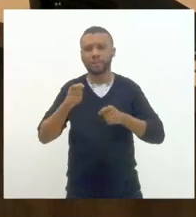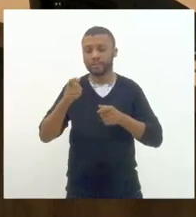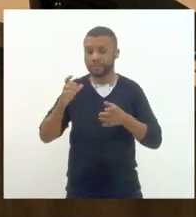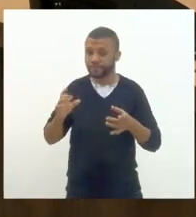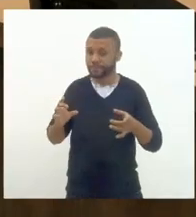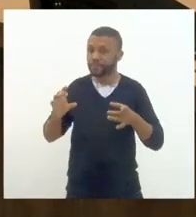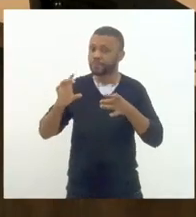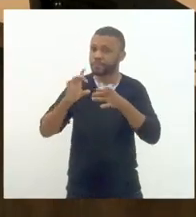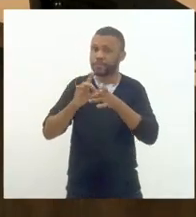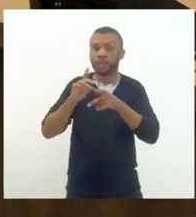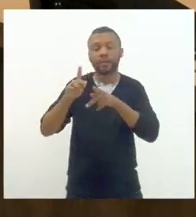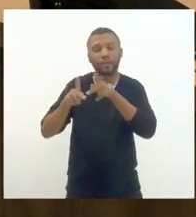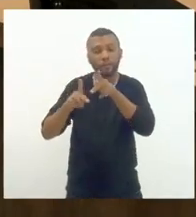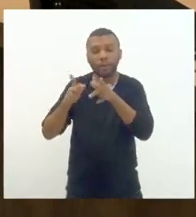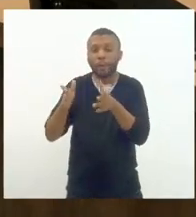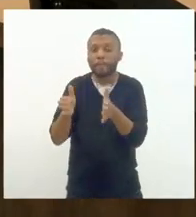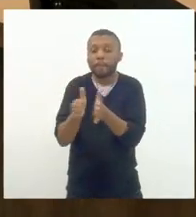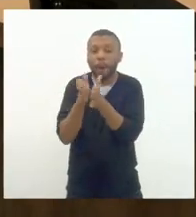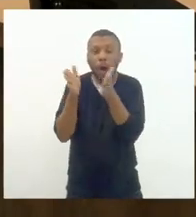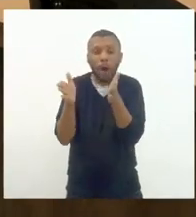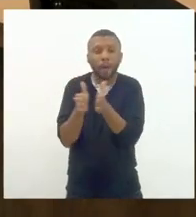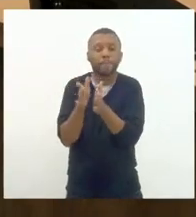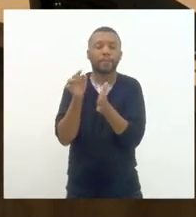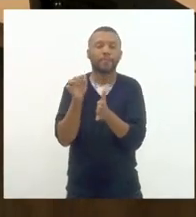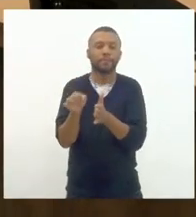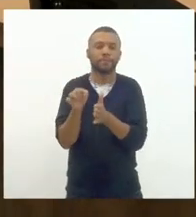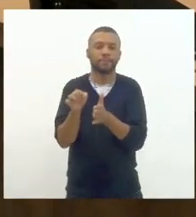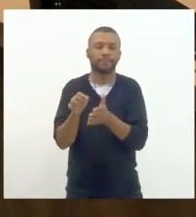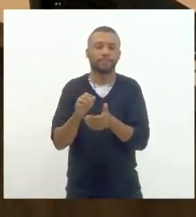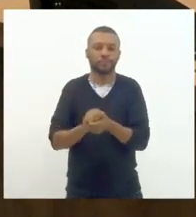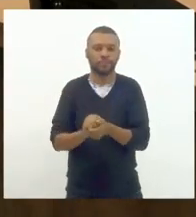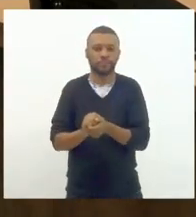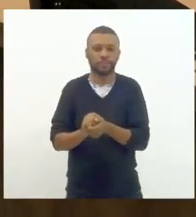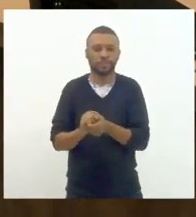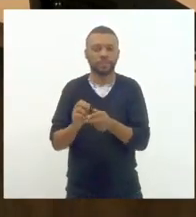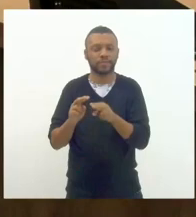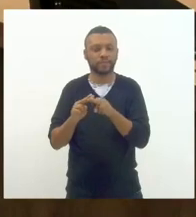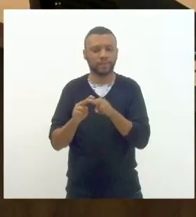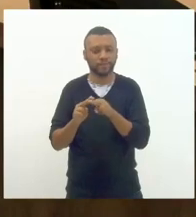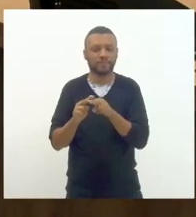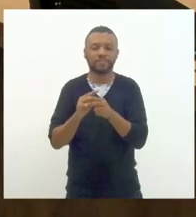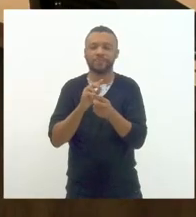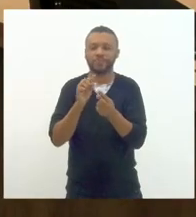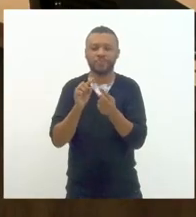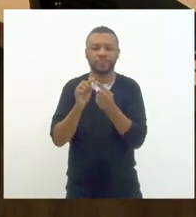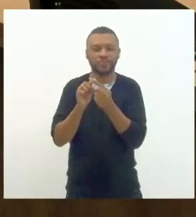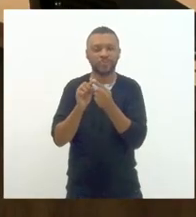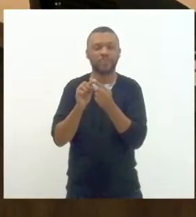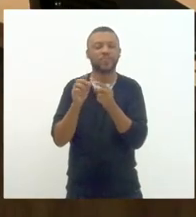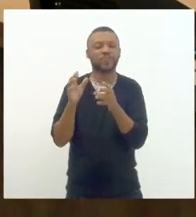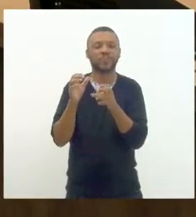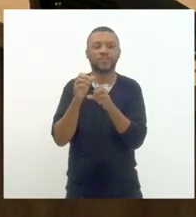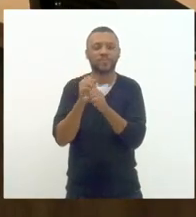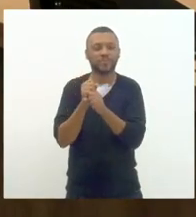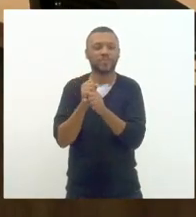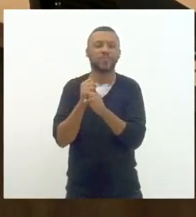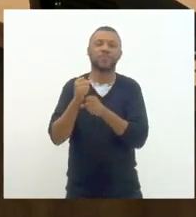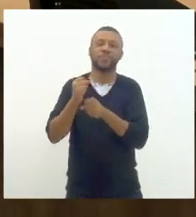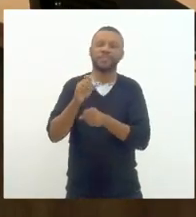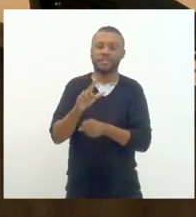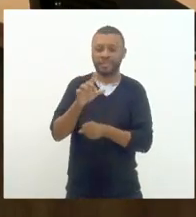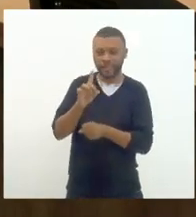reboque da população mais pobre. Então, nesse sentido, a lei do orçamento anual de